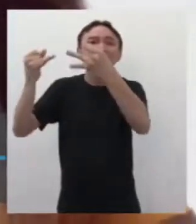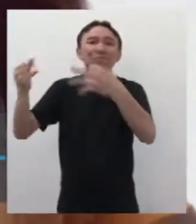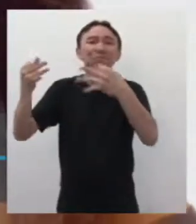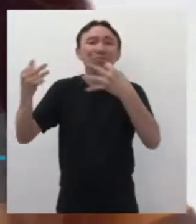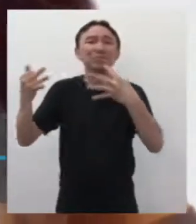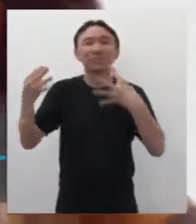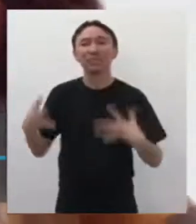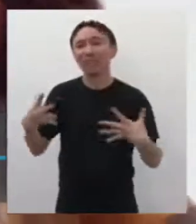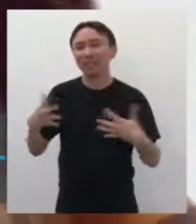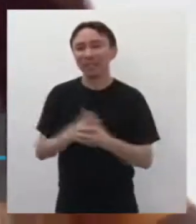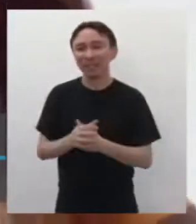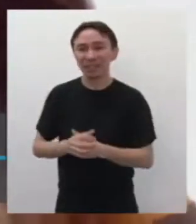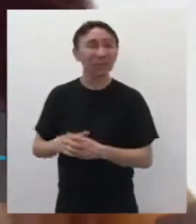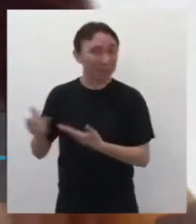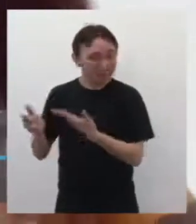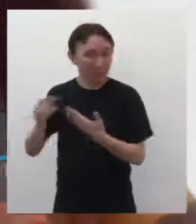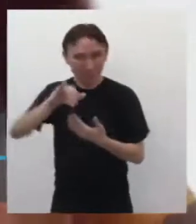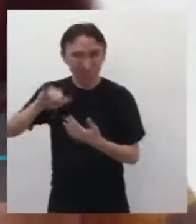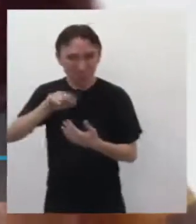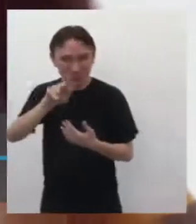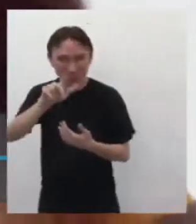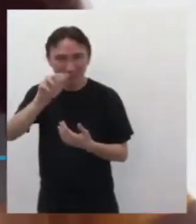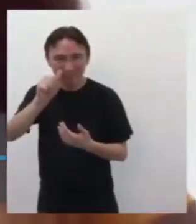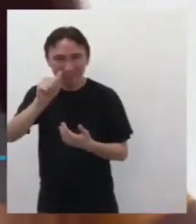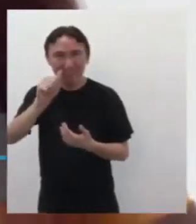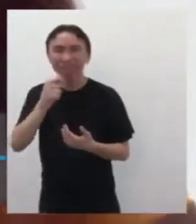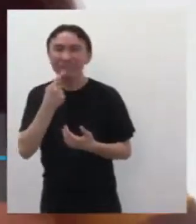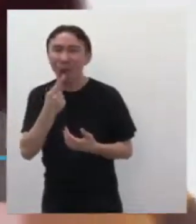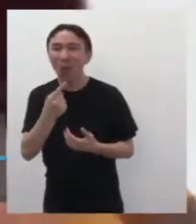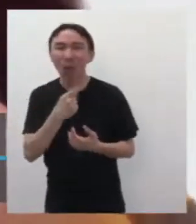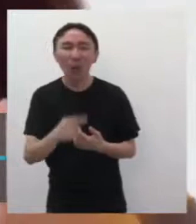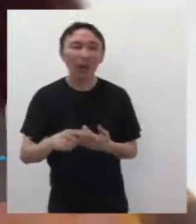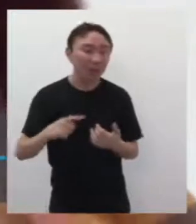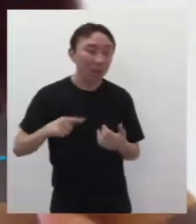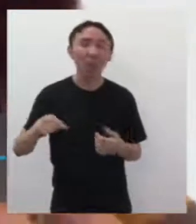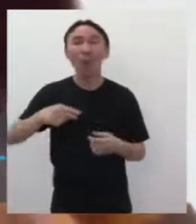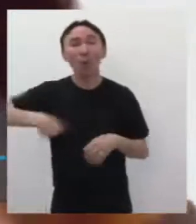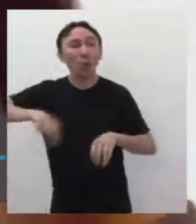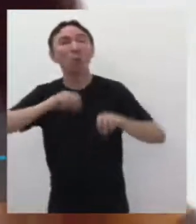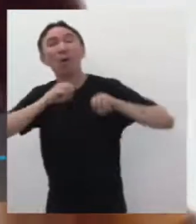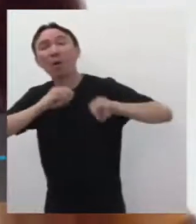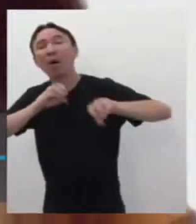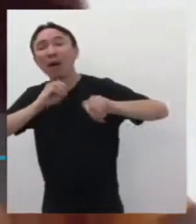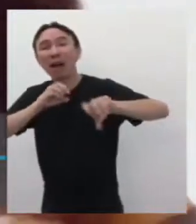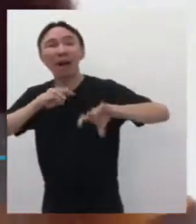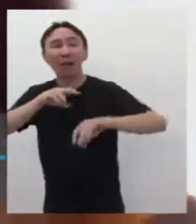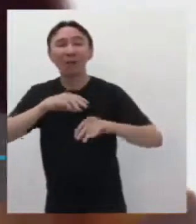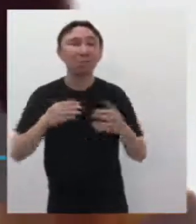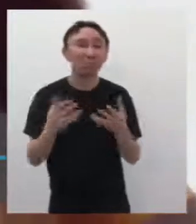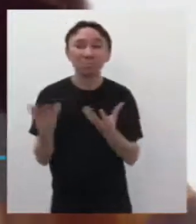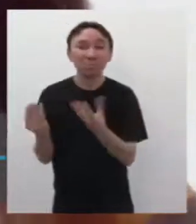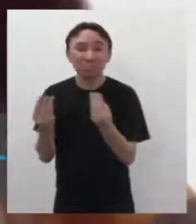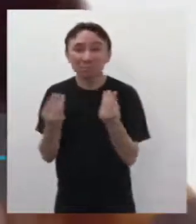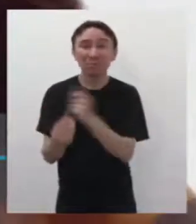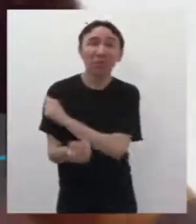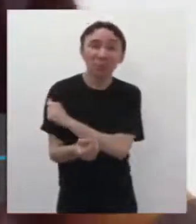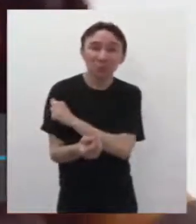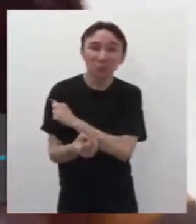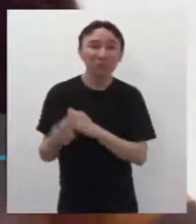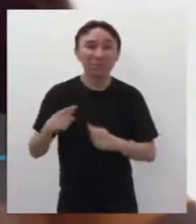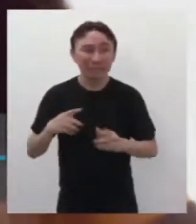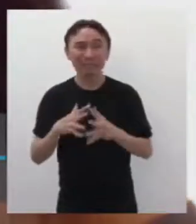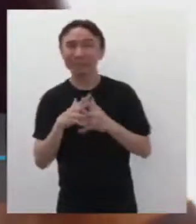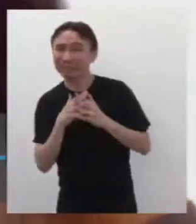coisa que é muito importante, as nossas aulas, quando elas têm... muitos alunos têm dúvida, quando elas não têm aprovação de 85%, a